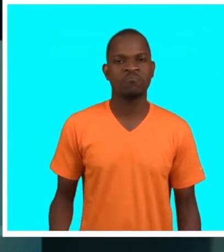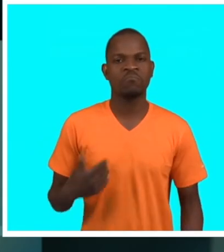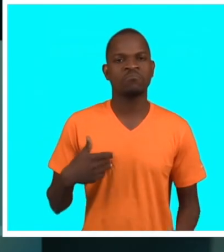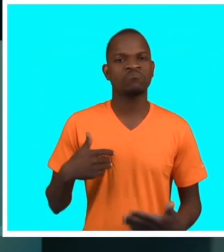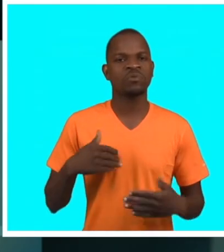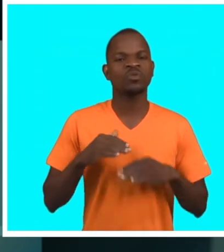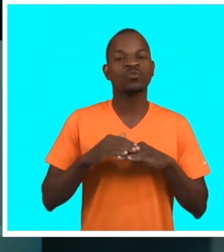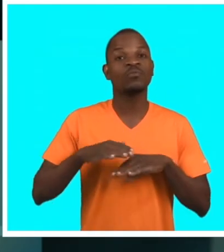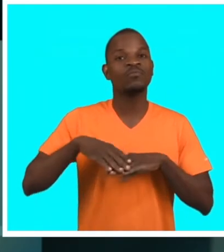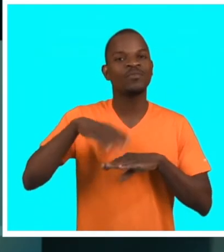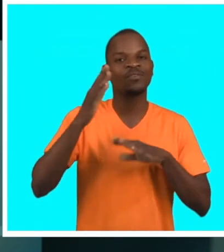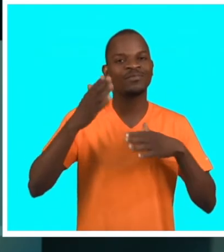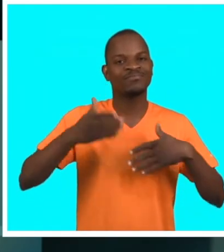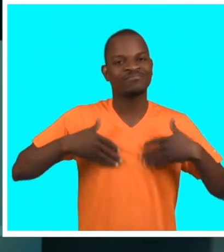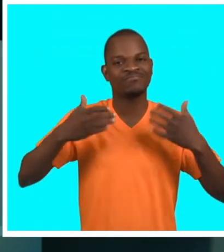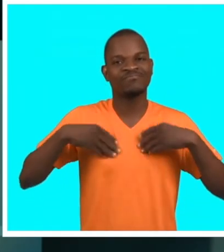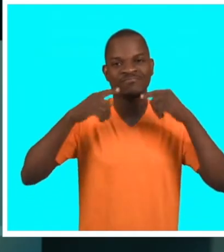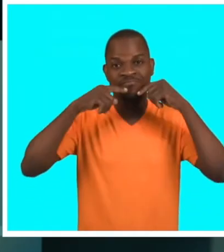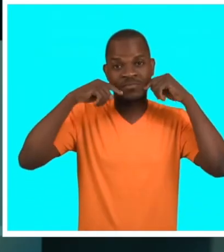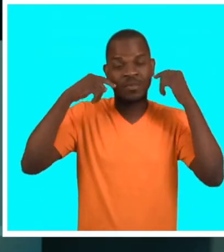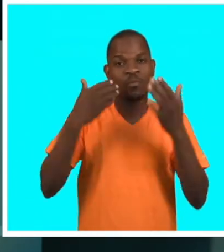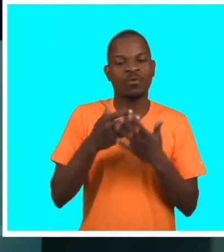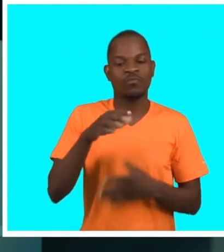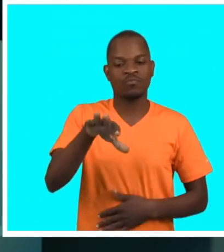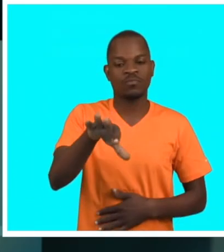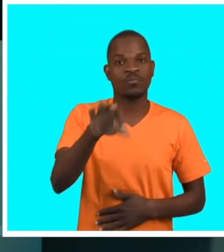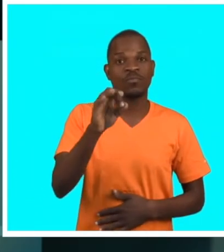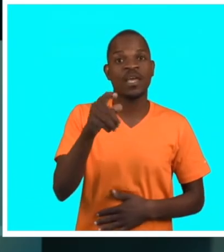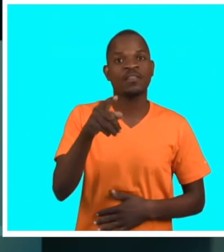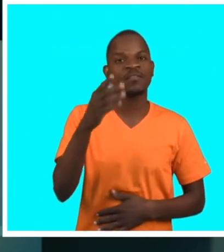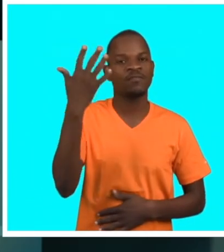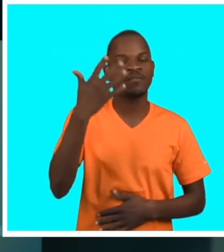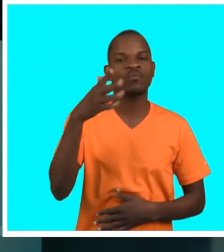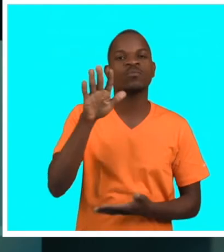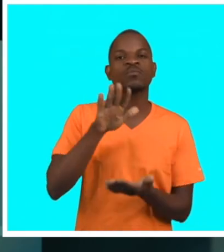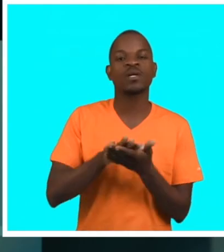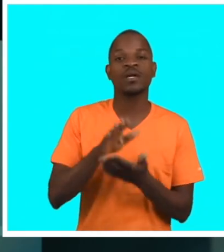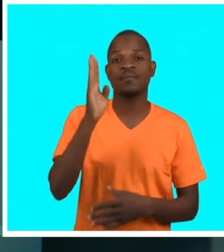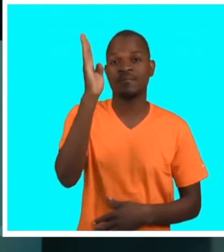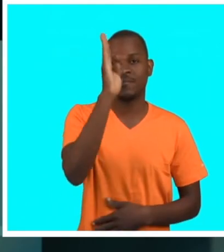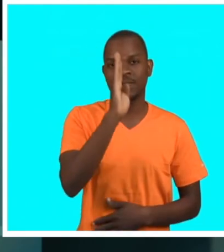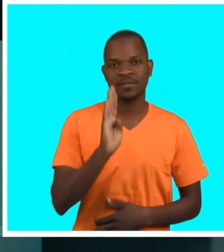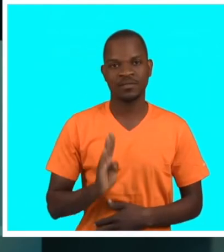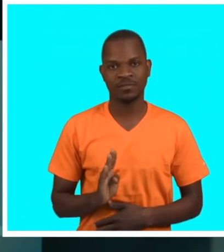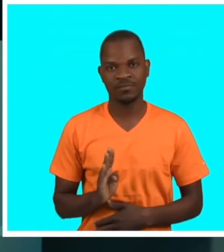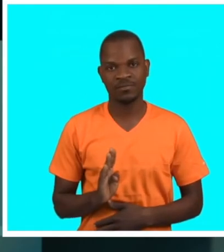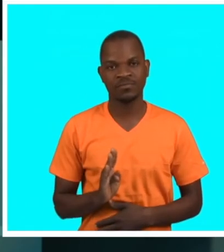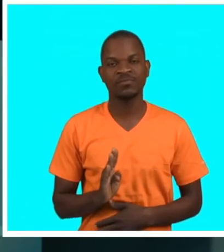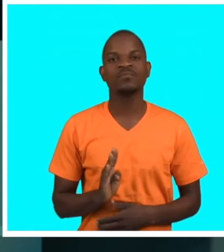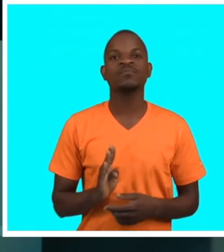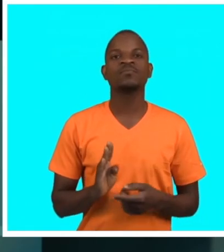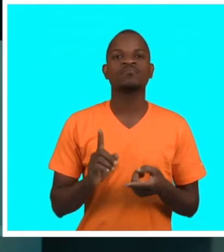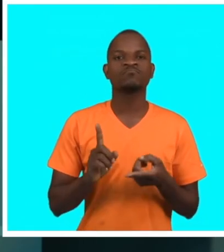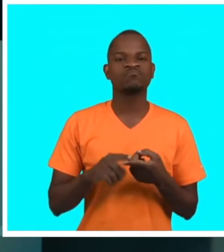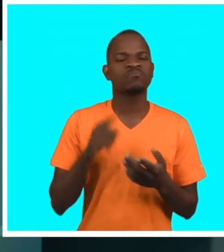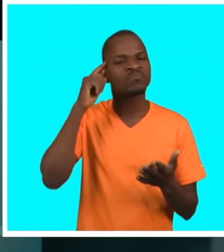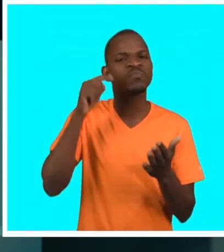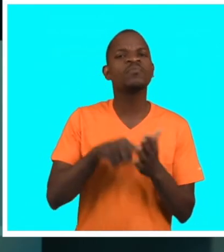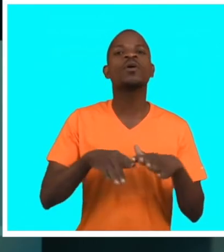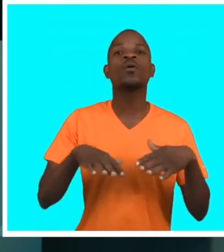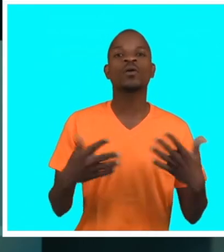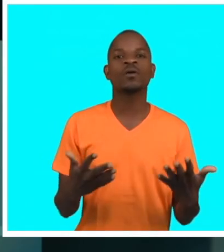Se saiu um filme e chegou no Brasil e gostaram, também gostei muito. Quer dizer que Moçambique